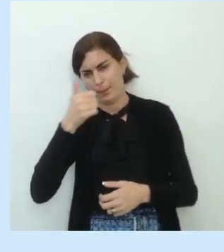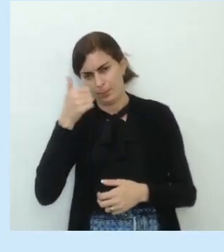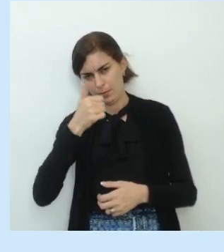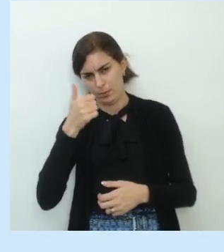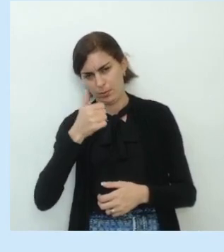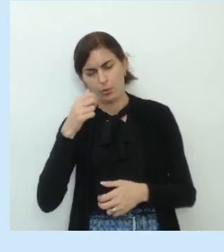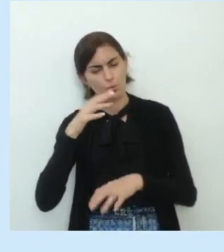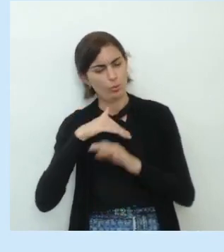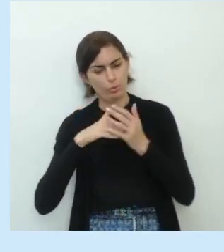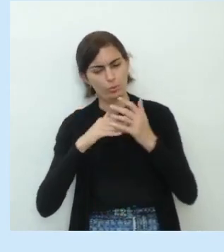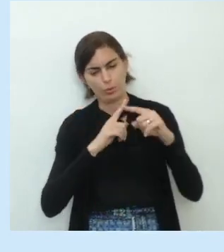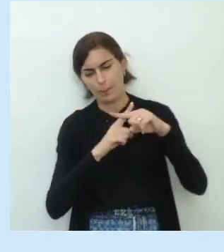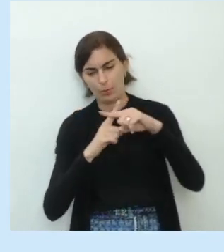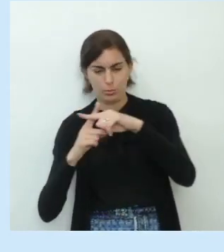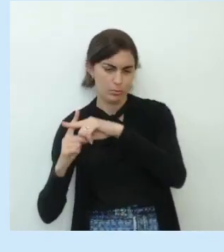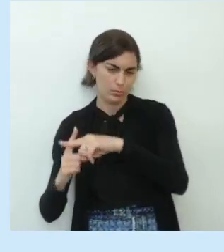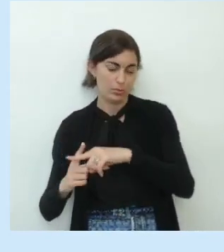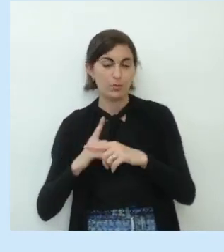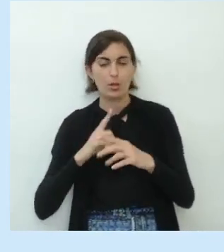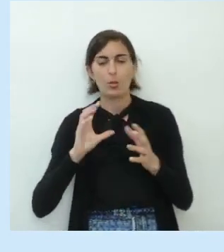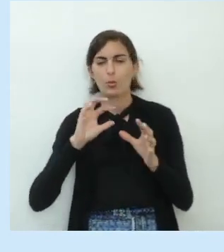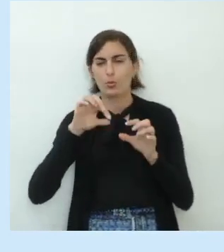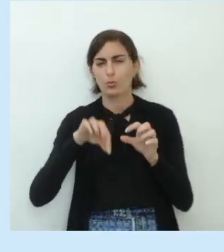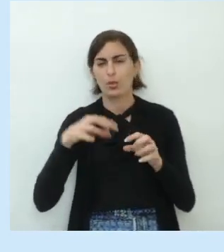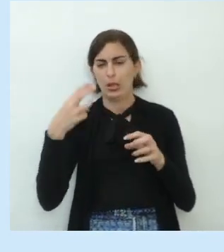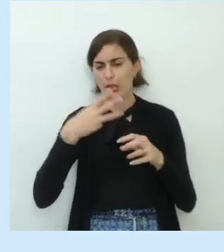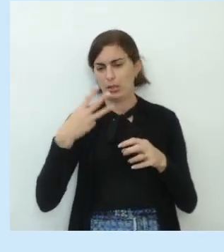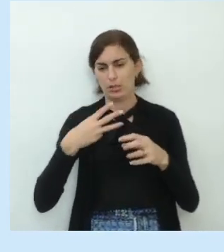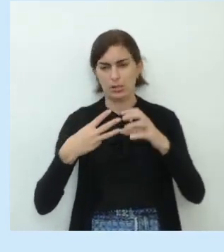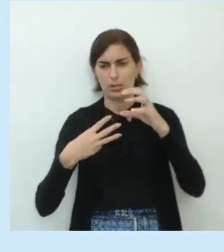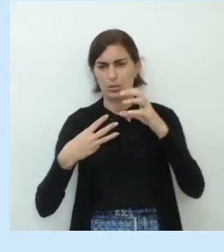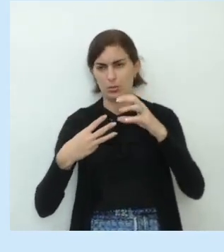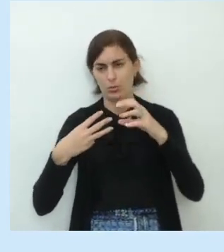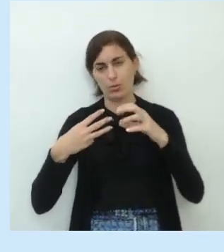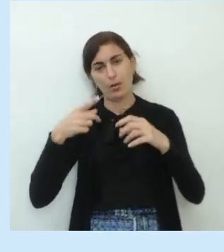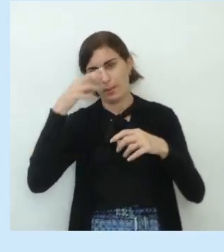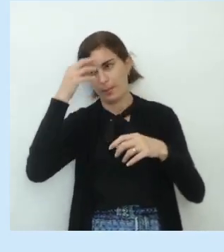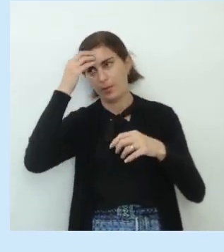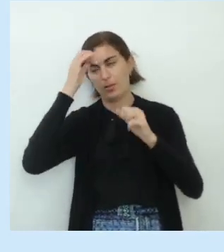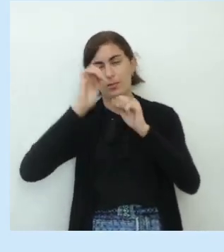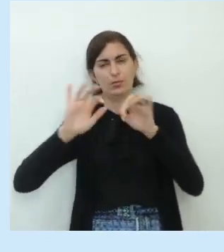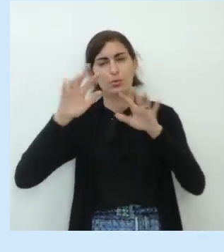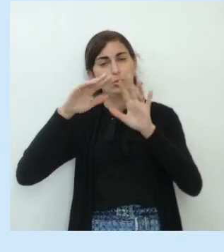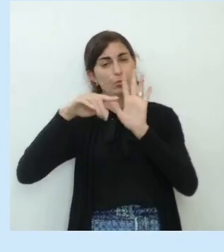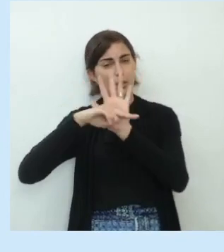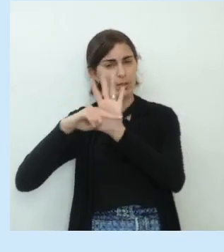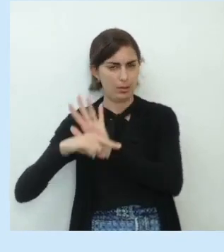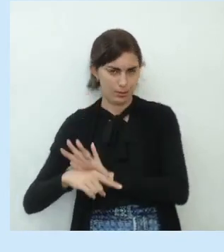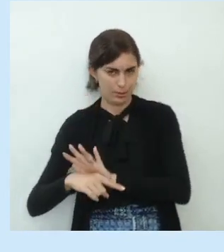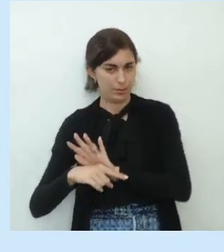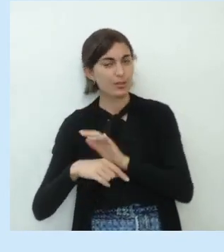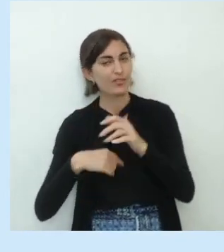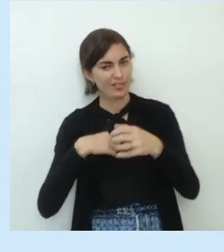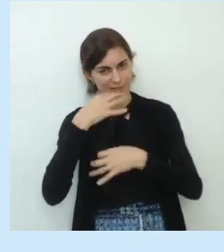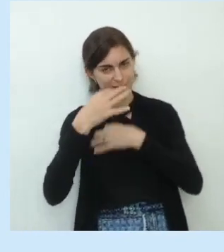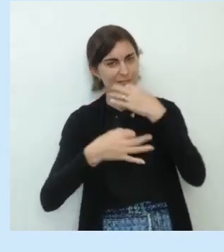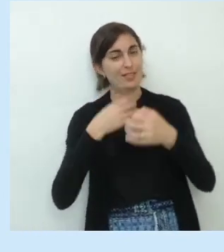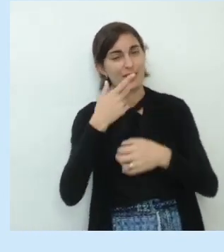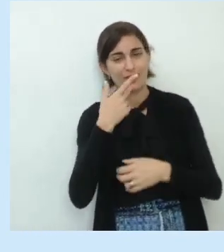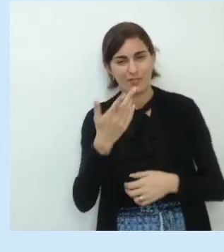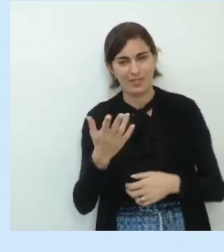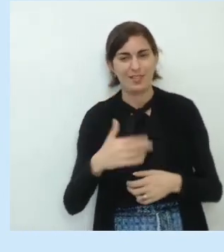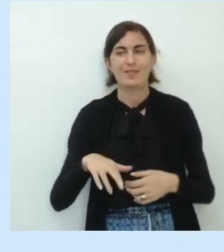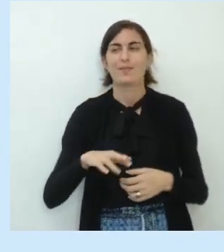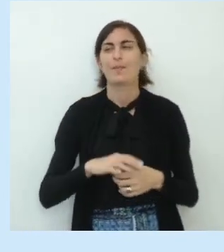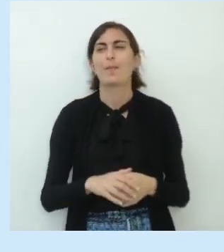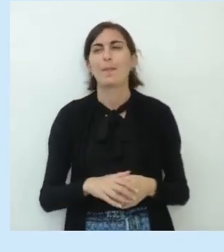quadrante, tá? Tudo positivo. Está localizado no terceiro quadrante, mentaliza aí, tudo negativo. Tô dando a dica aqui baixinho para você não